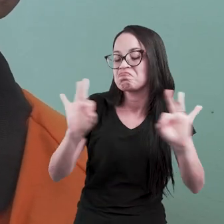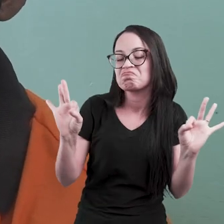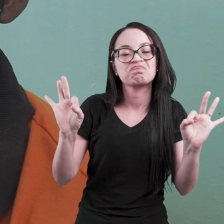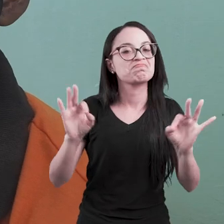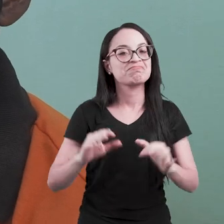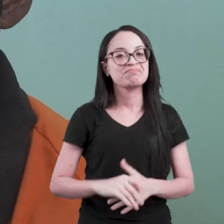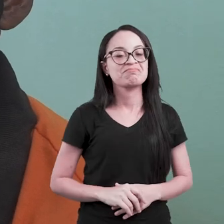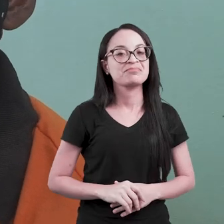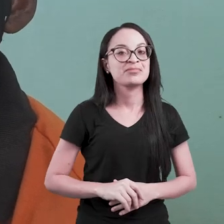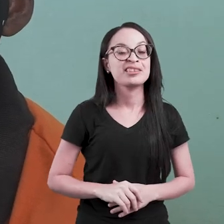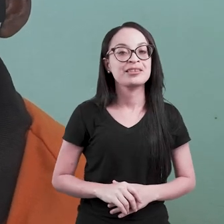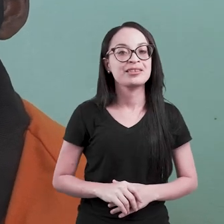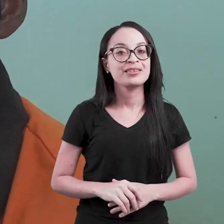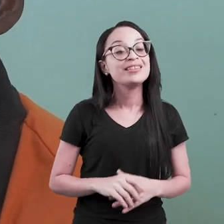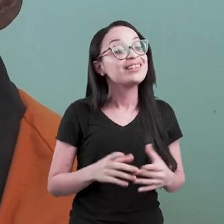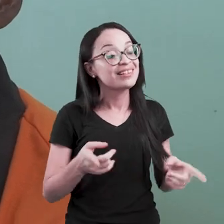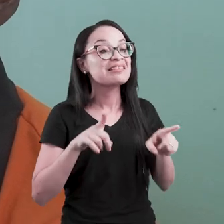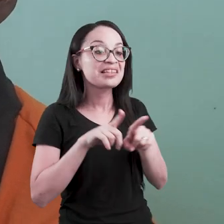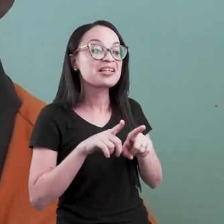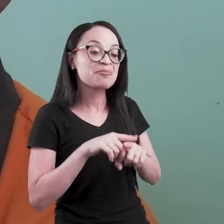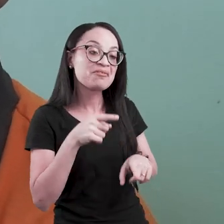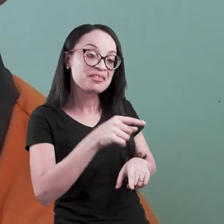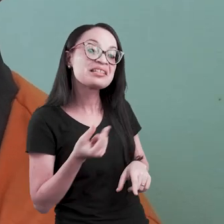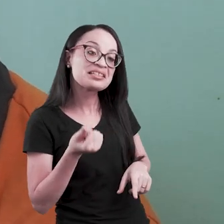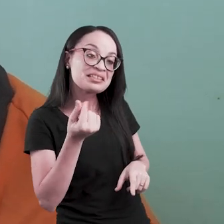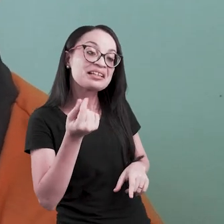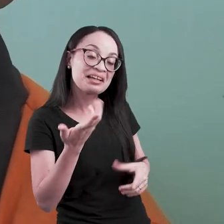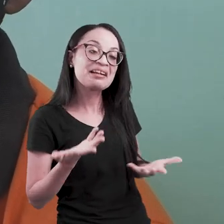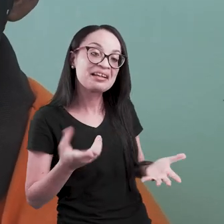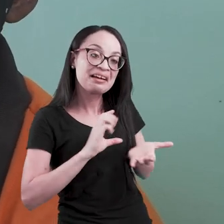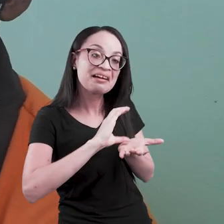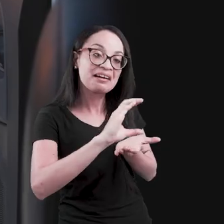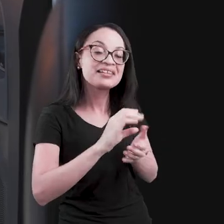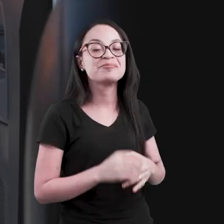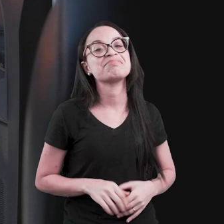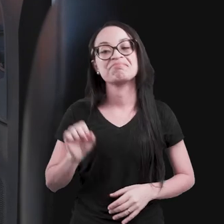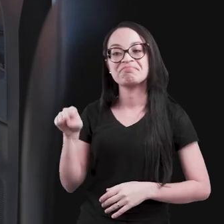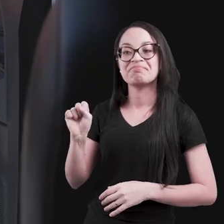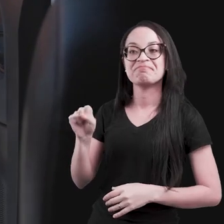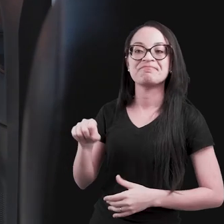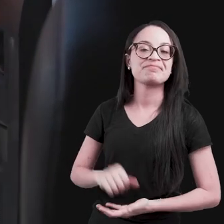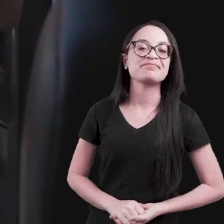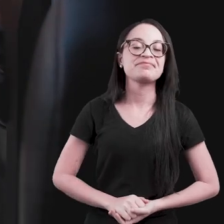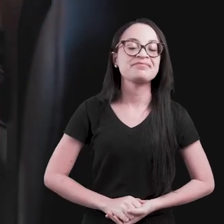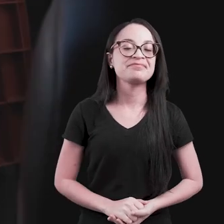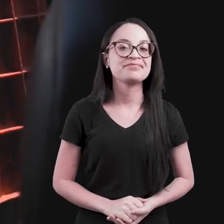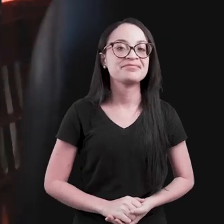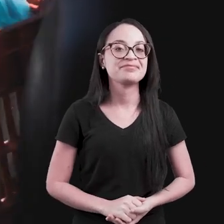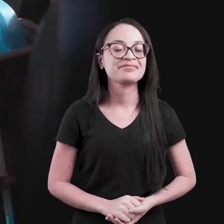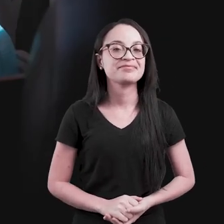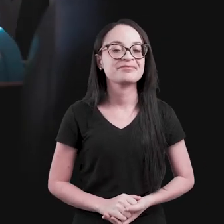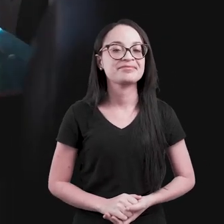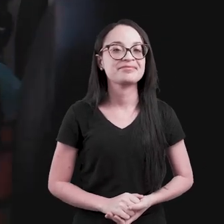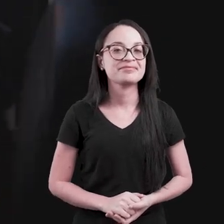excelentes pessoas. E querendo ou não, é um dinheirinho que ajuda, né? Com certeza. Tá guardadinho lá, uma hora eu